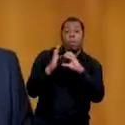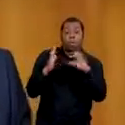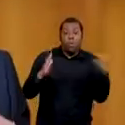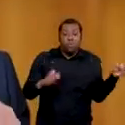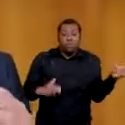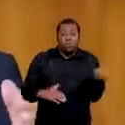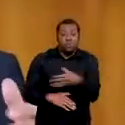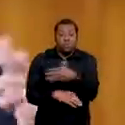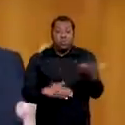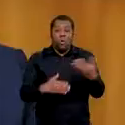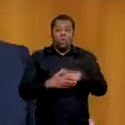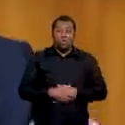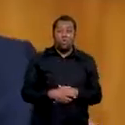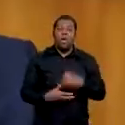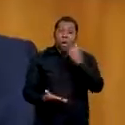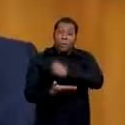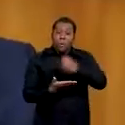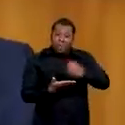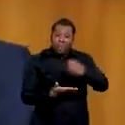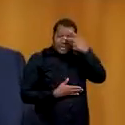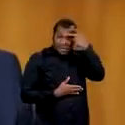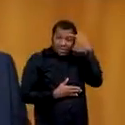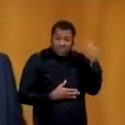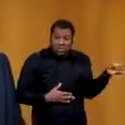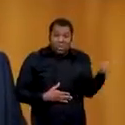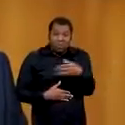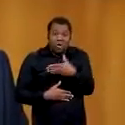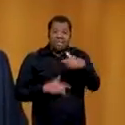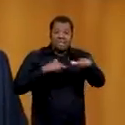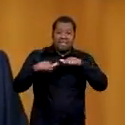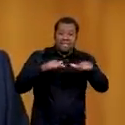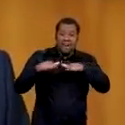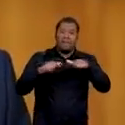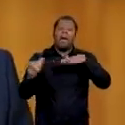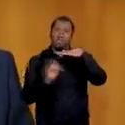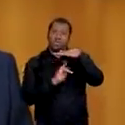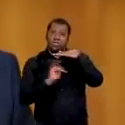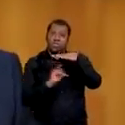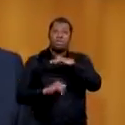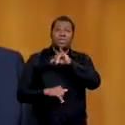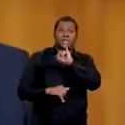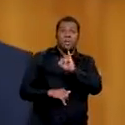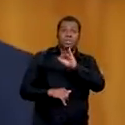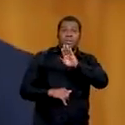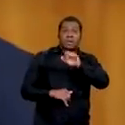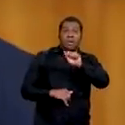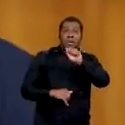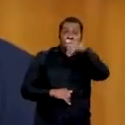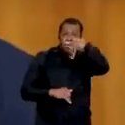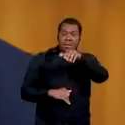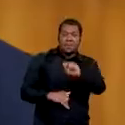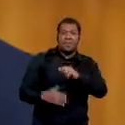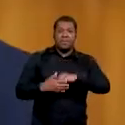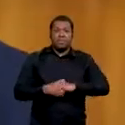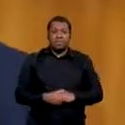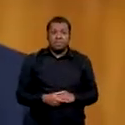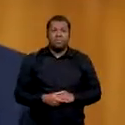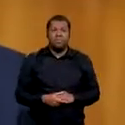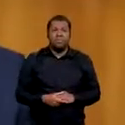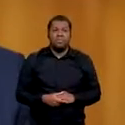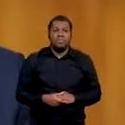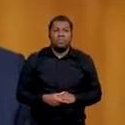grande. Cresceu muito as multas no Ibama nesse mês, e cresceu muito. O trabalho,